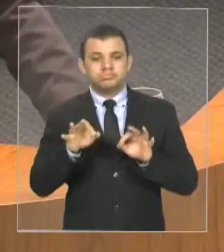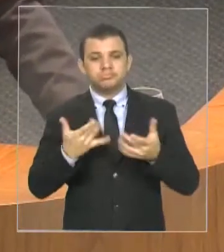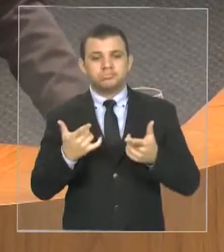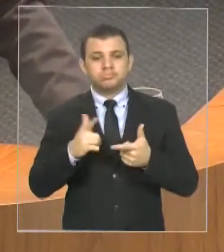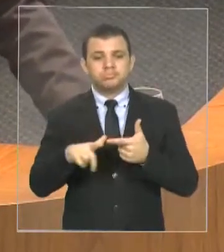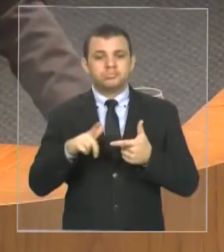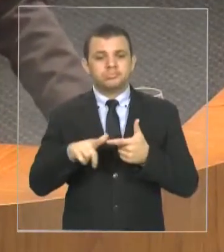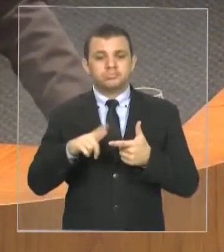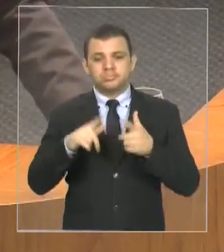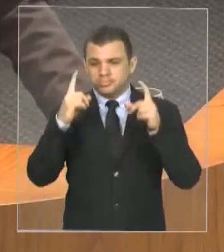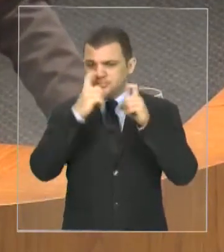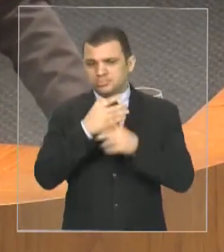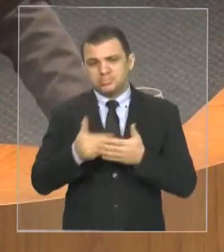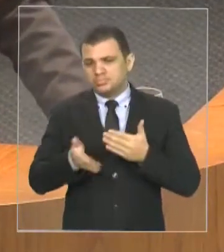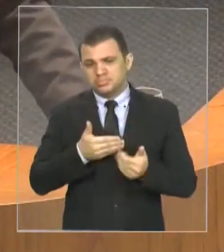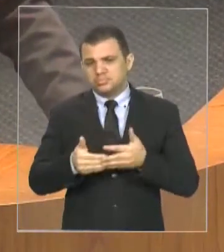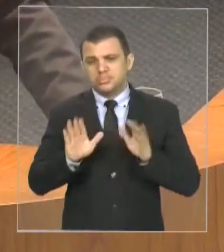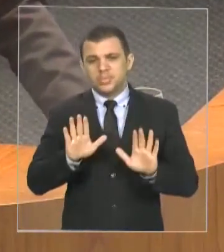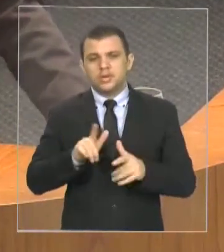nenhuma, nenhum problema.